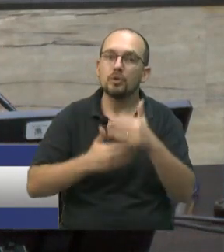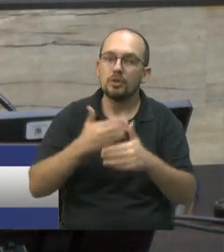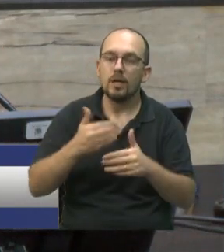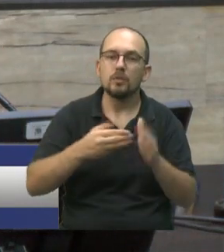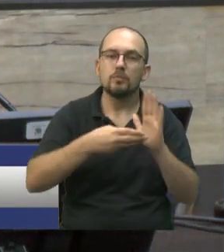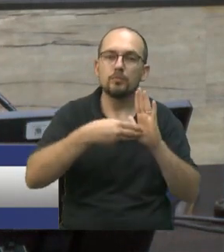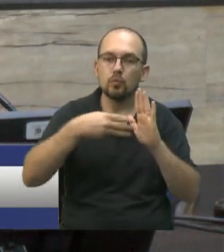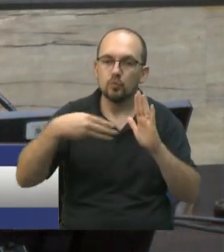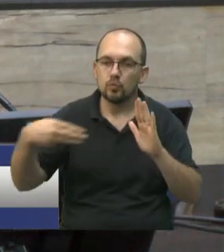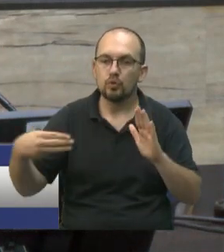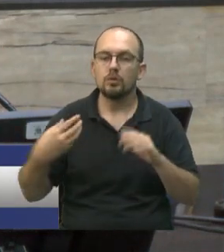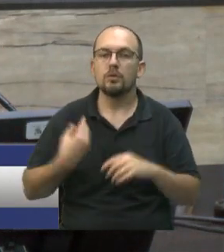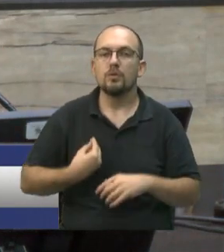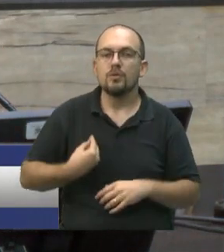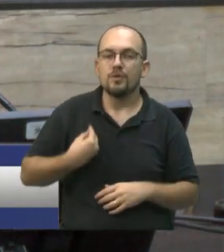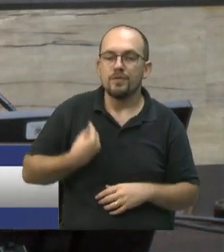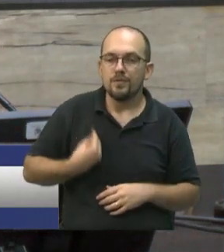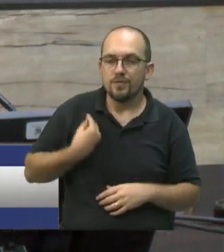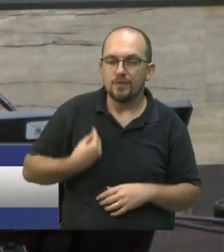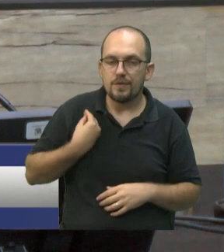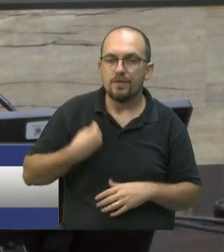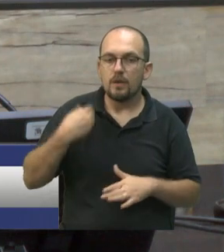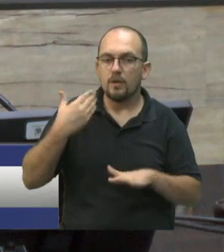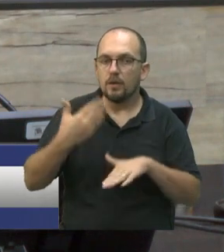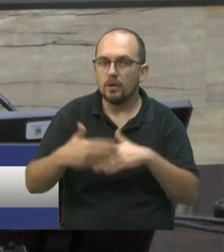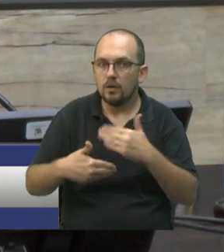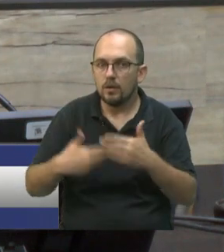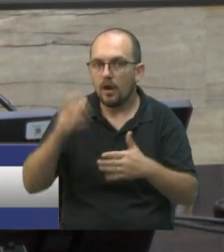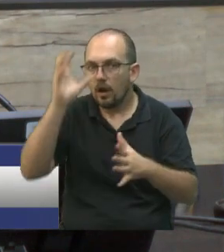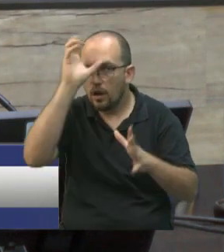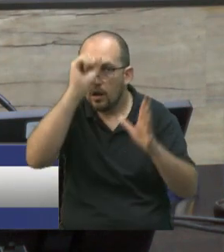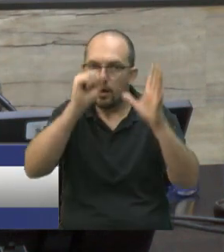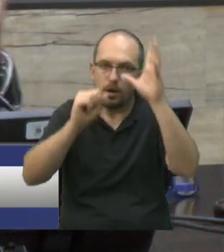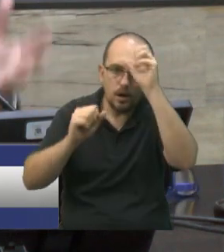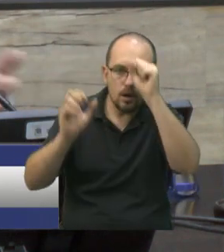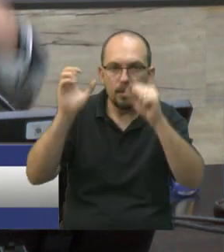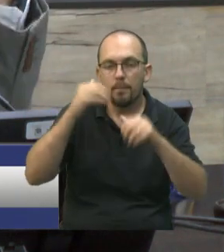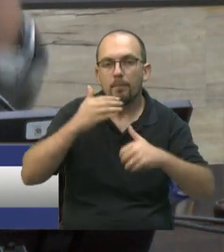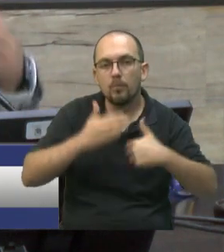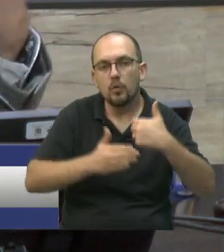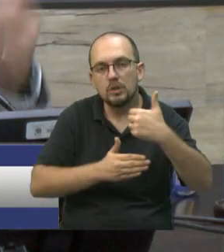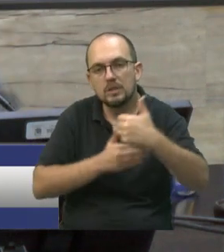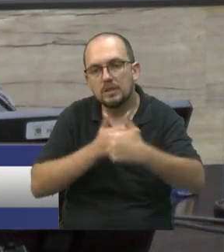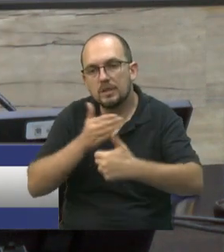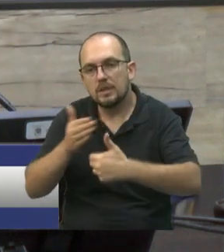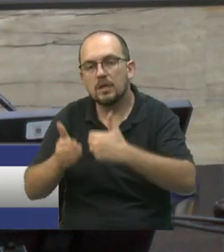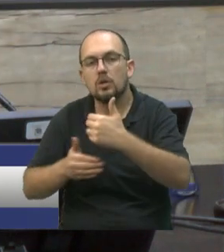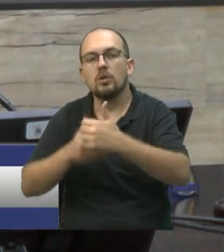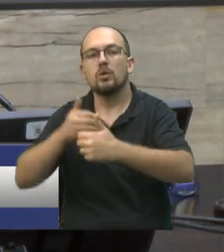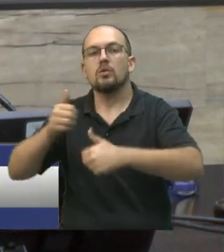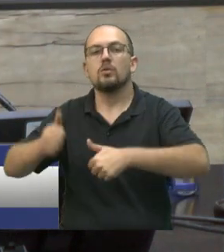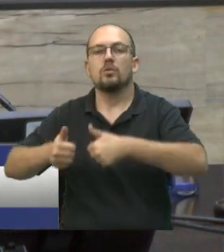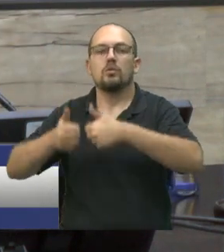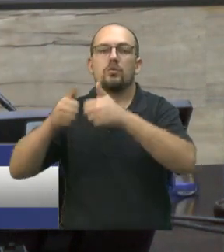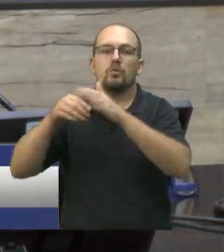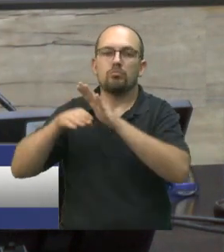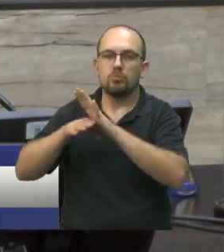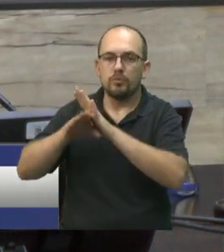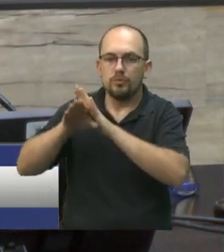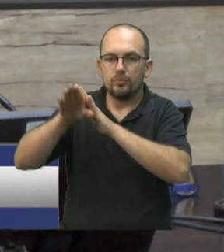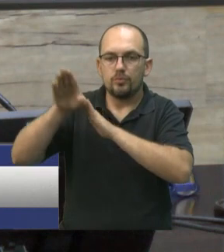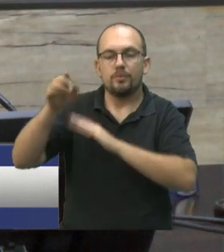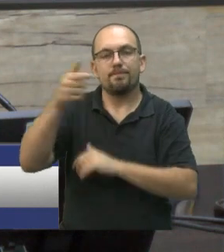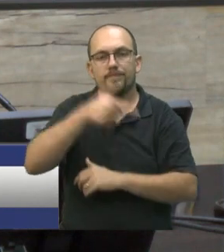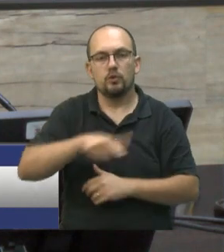metodologia, de vivência, vamos aprendendo, vamos vivenciando esse processo de evolução, e mais uma vez, a gente fica